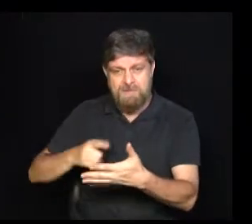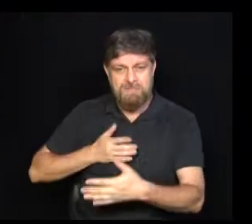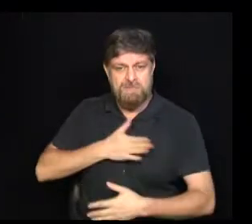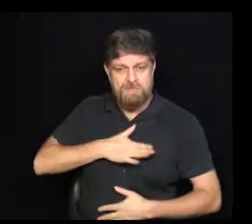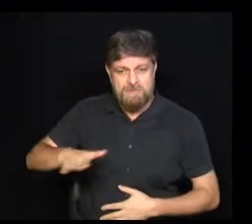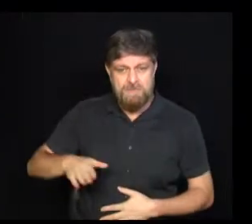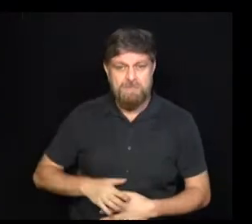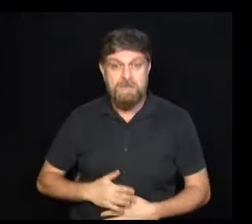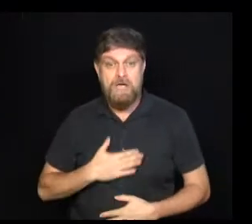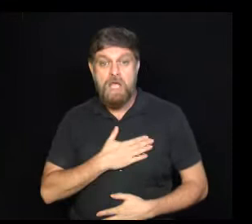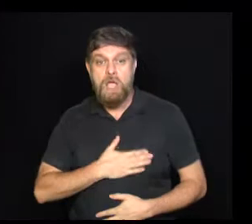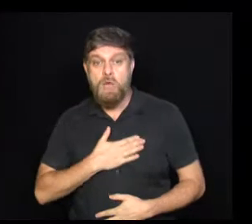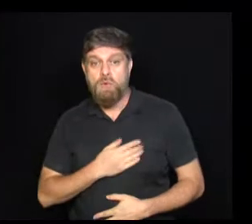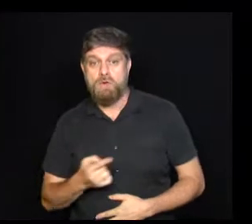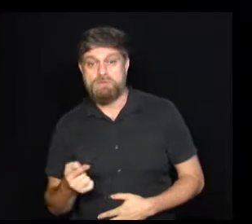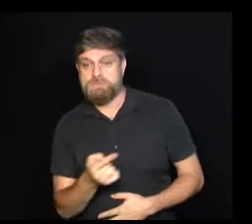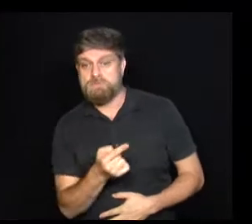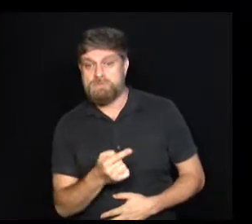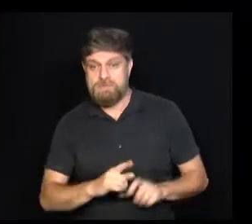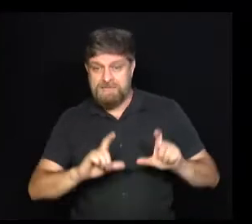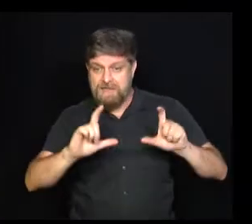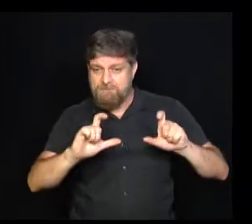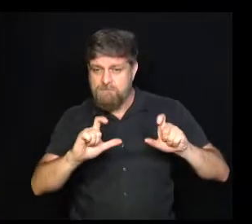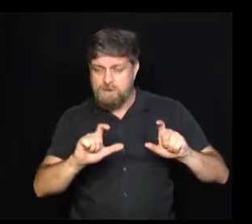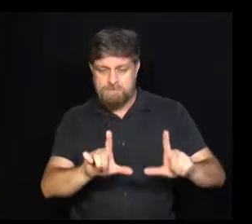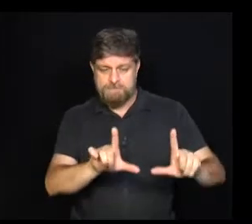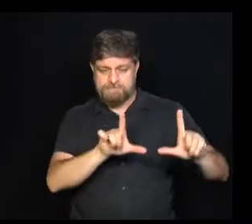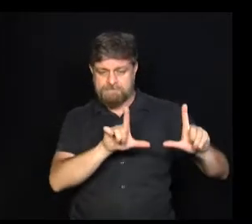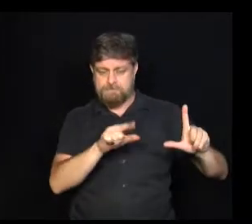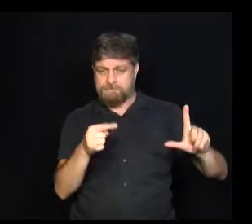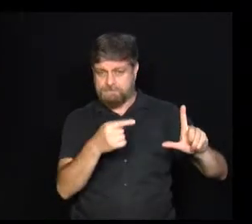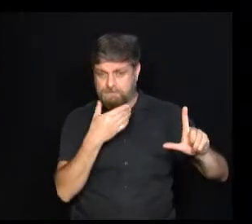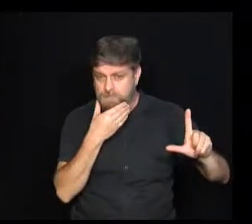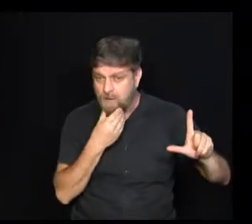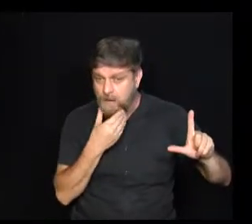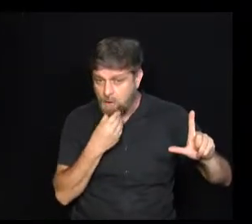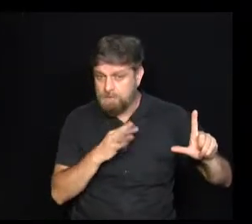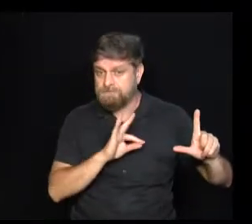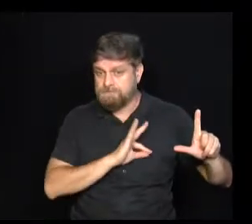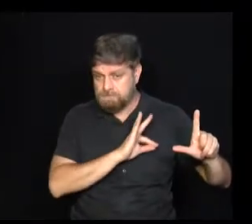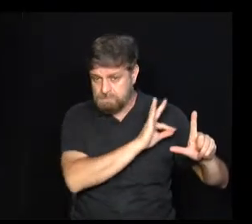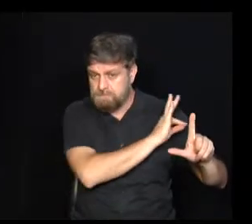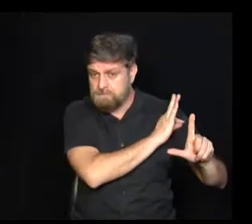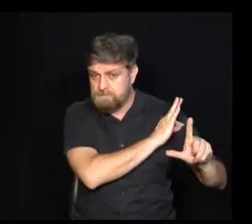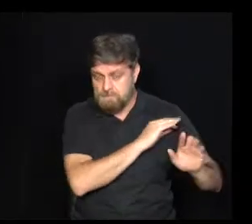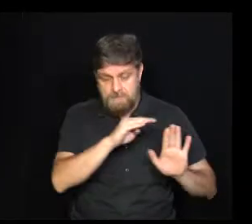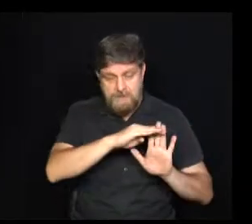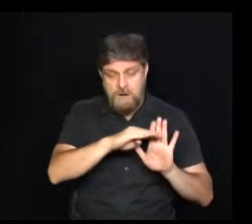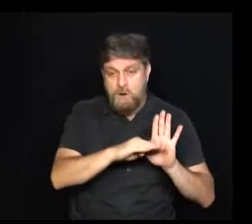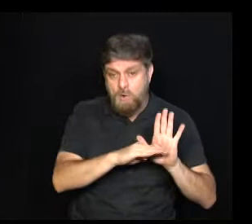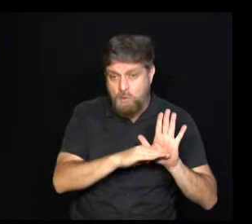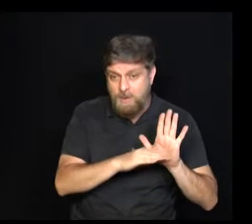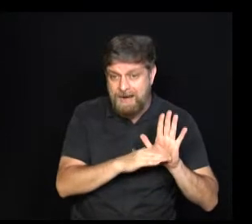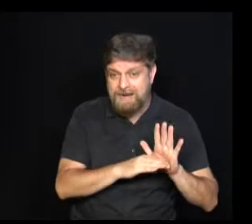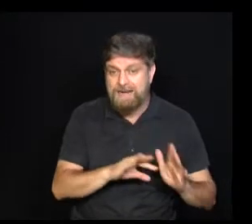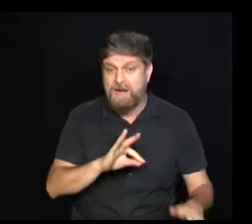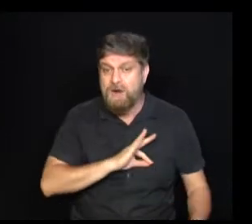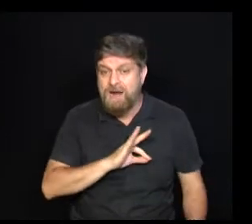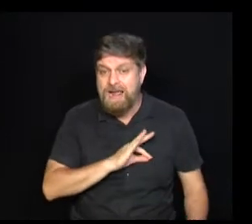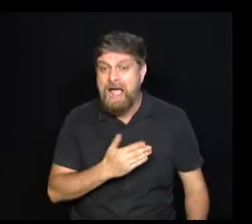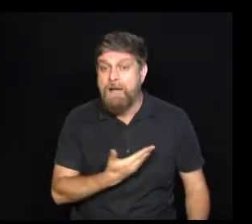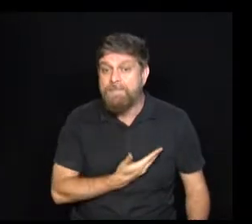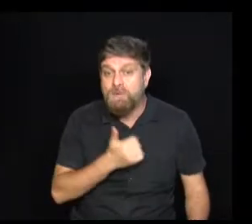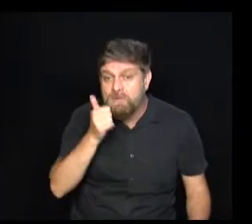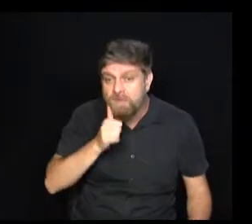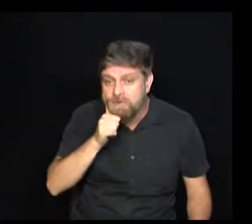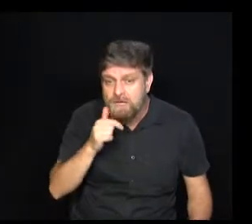porque já me perguntaram outras vezes se nós temos guardas homens no programa Guarda Amigo da Mulher, e aí eu